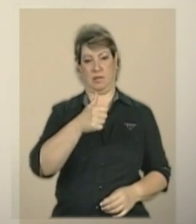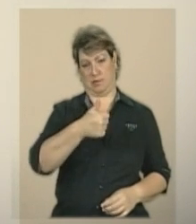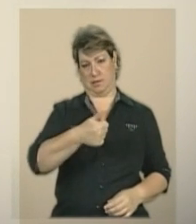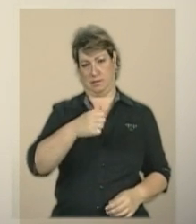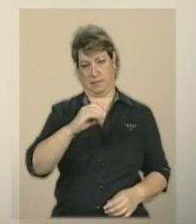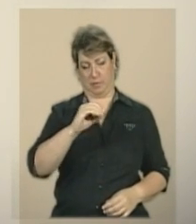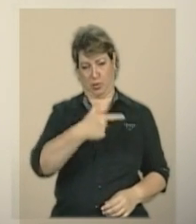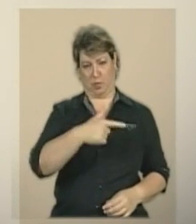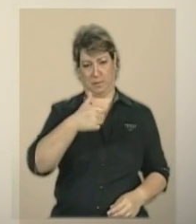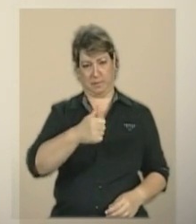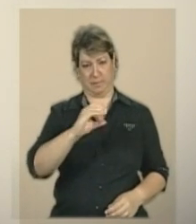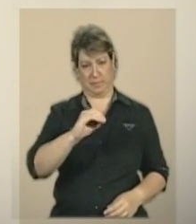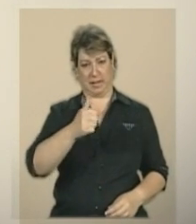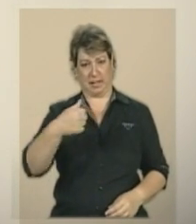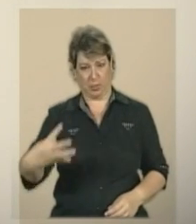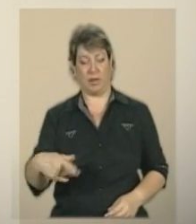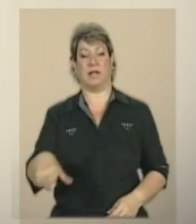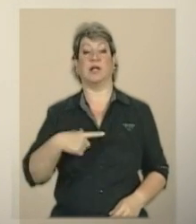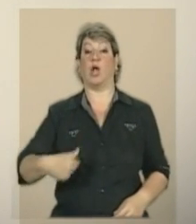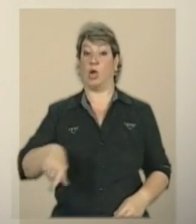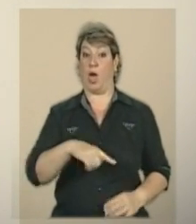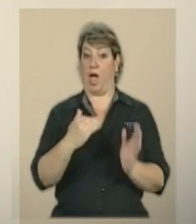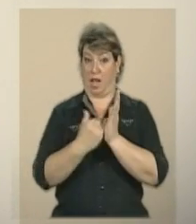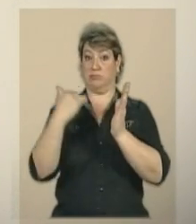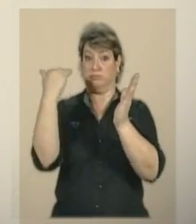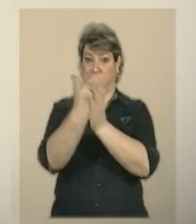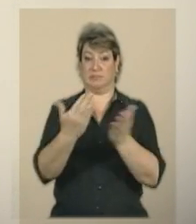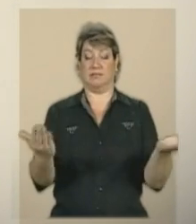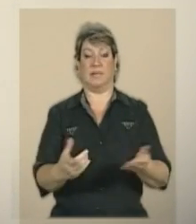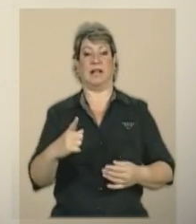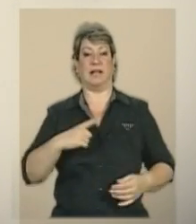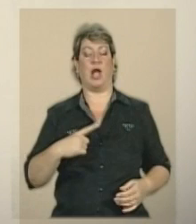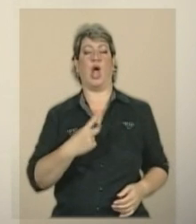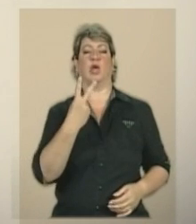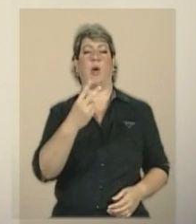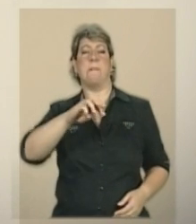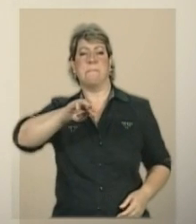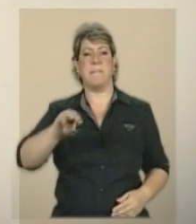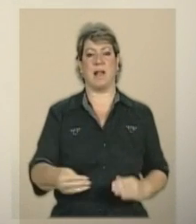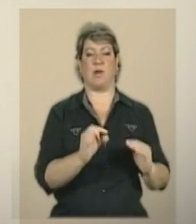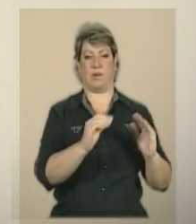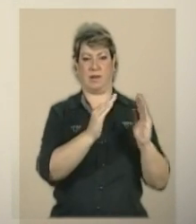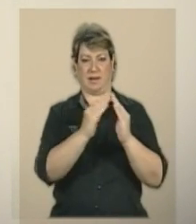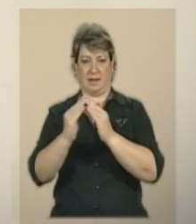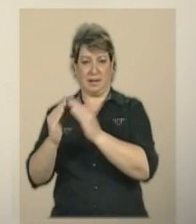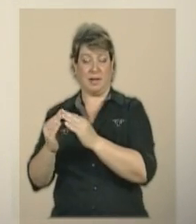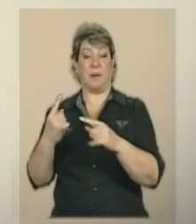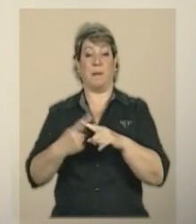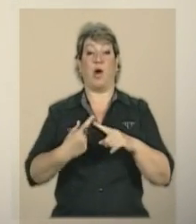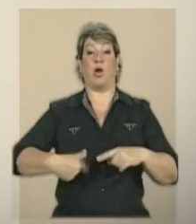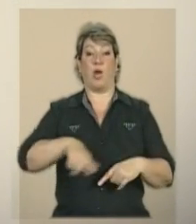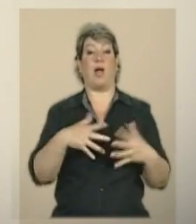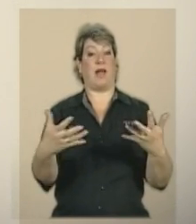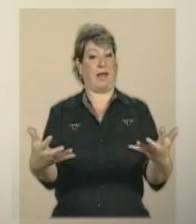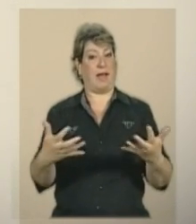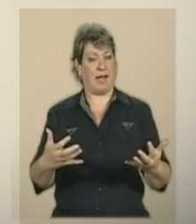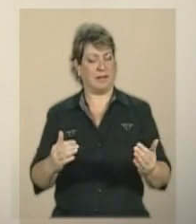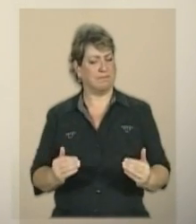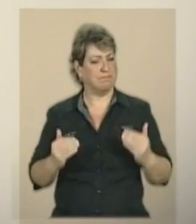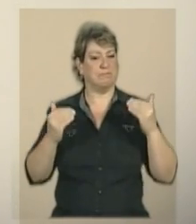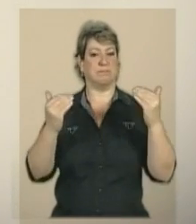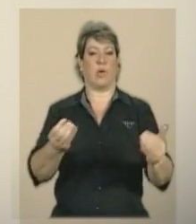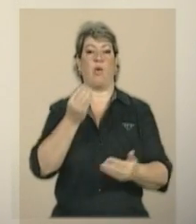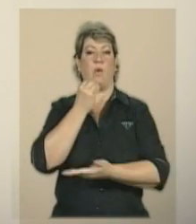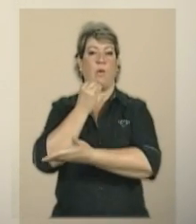acabamos de aumentar a meta que era de 2 milhões de residências Porque queremos dar ainda mais oportunidades